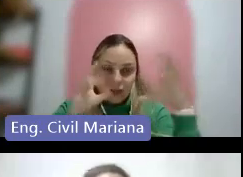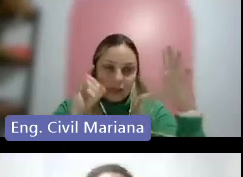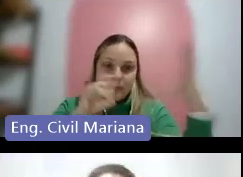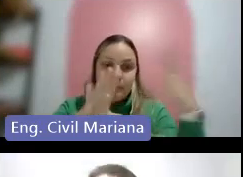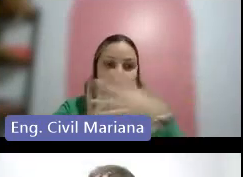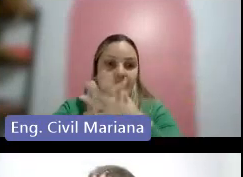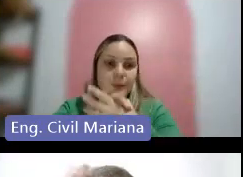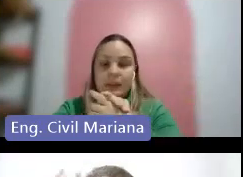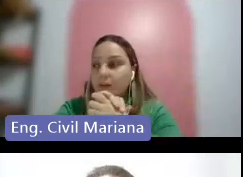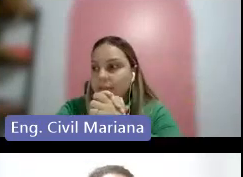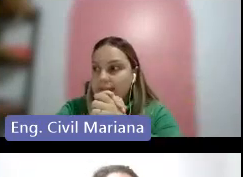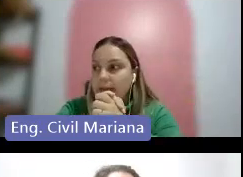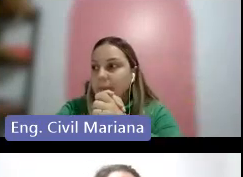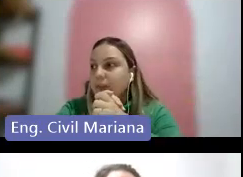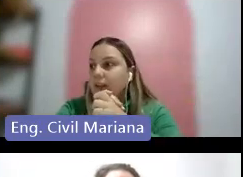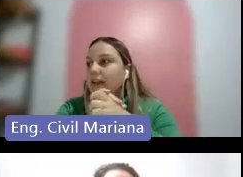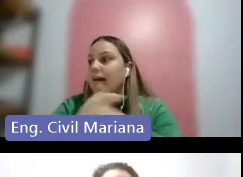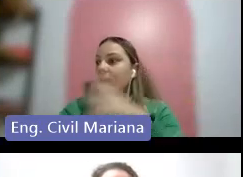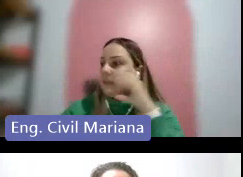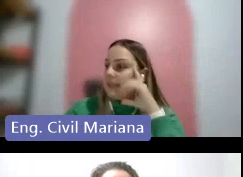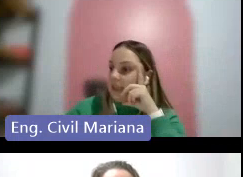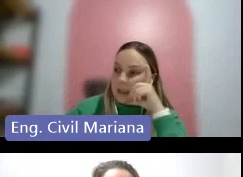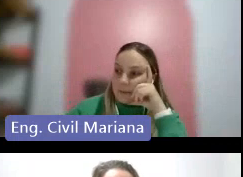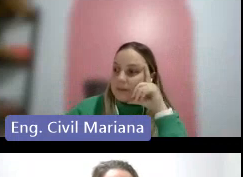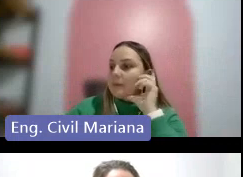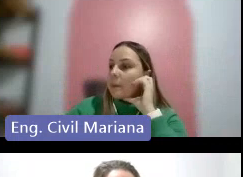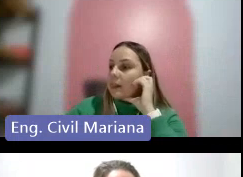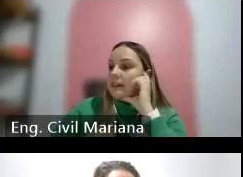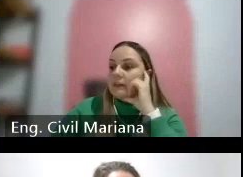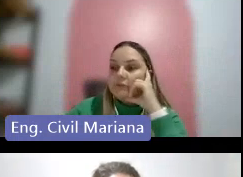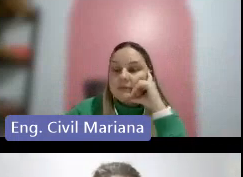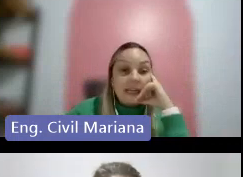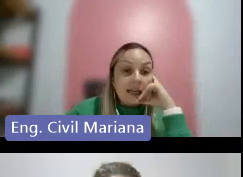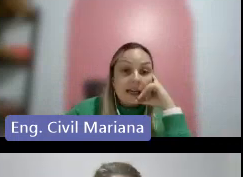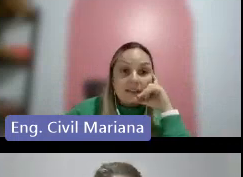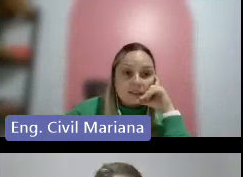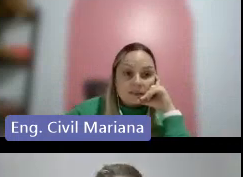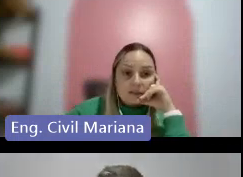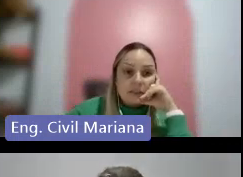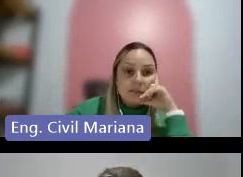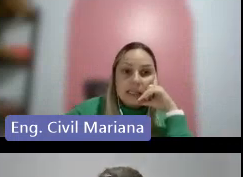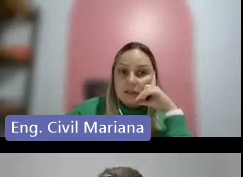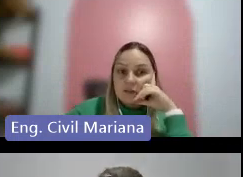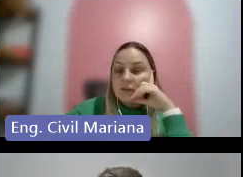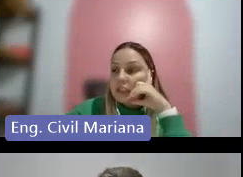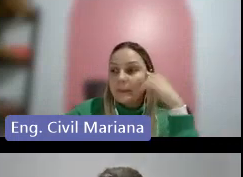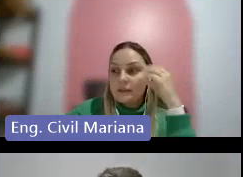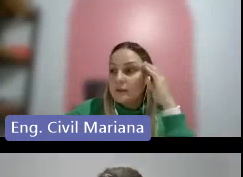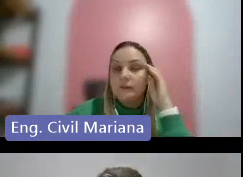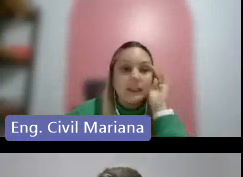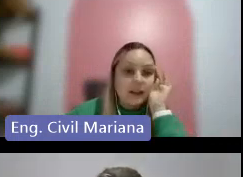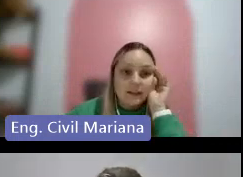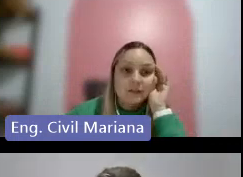tirando print para a gente poder uhum. conversar. Aqui não tem nada, não tem chapisco, não tem nada,